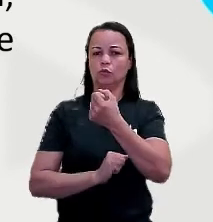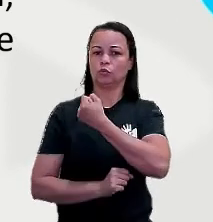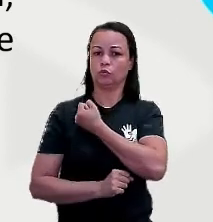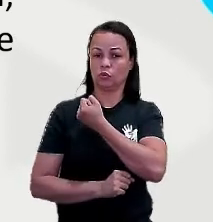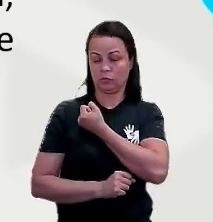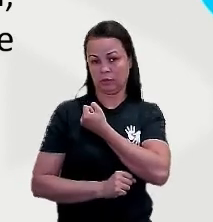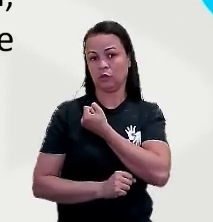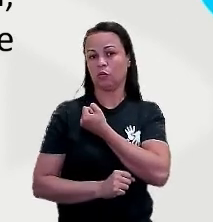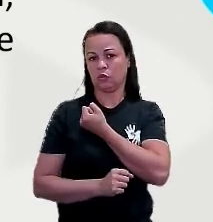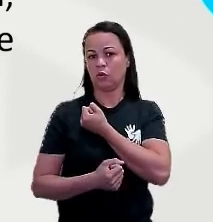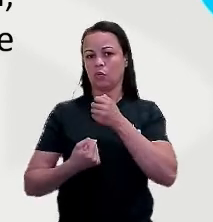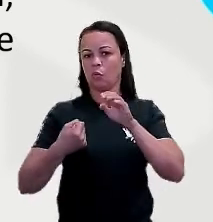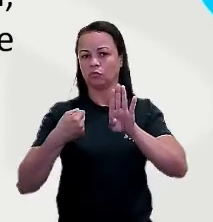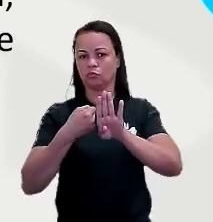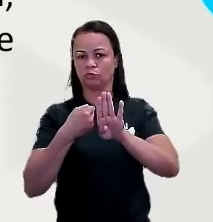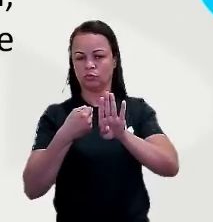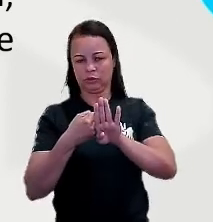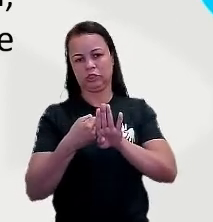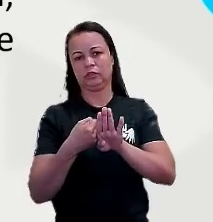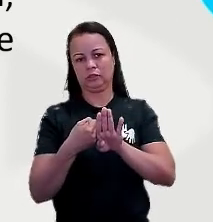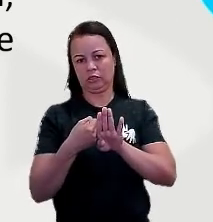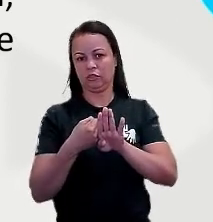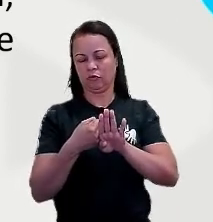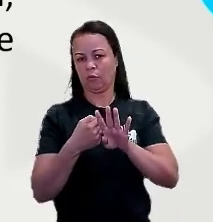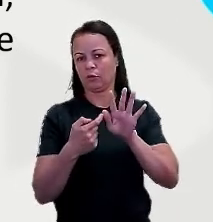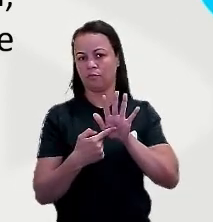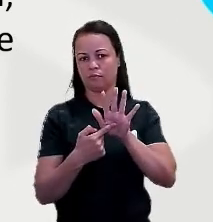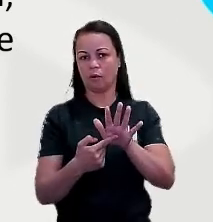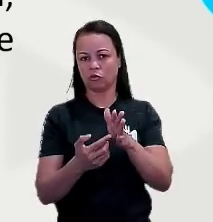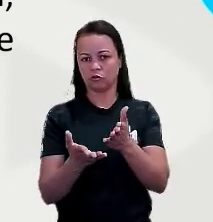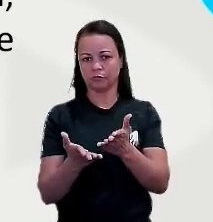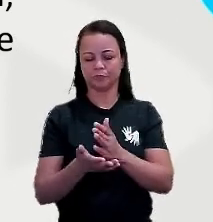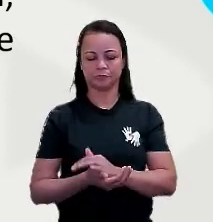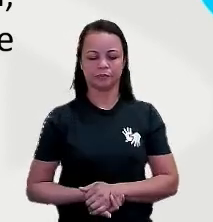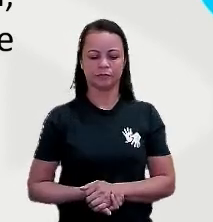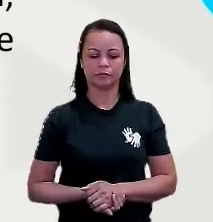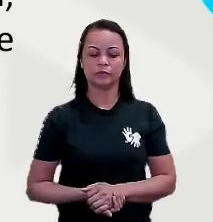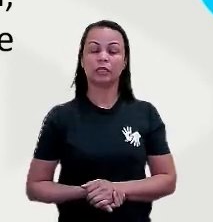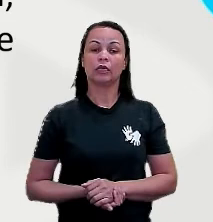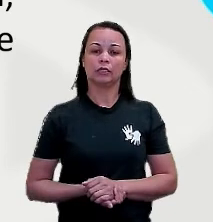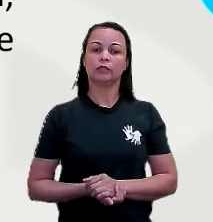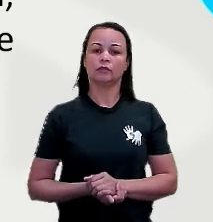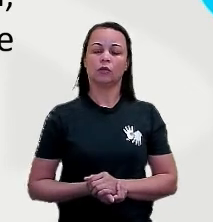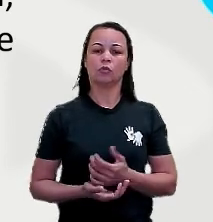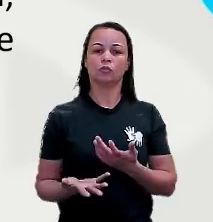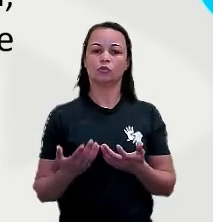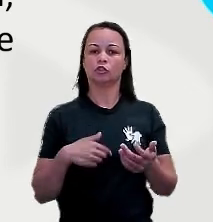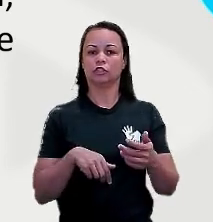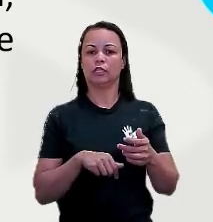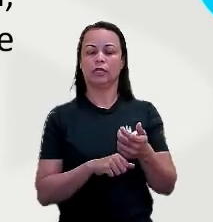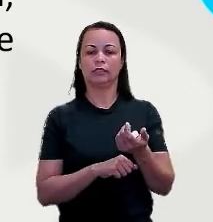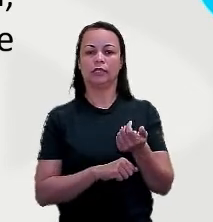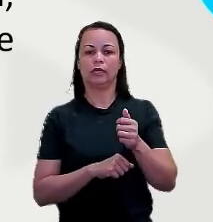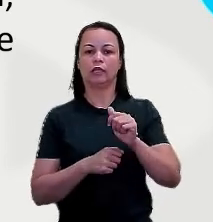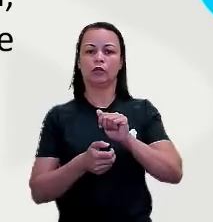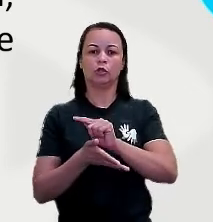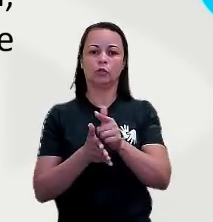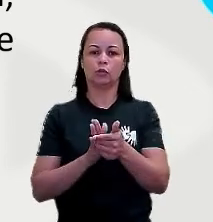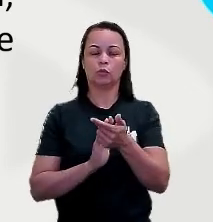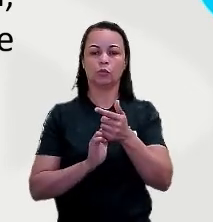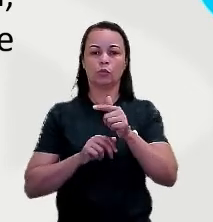número com o substantivo a que se referem, tá? Gênero, ó, masculino, feminino. E